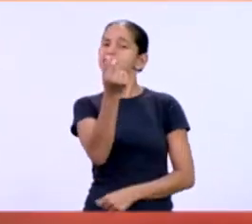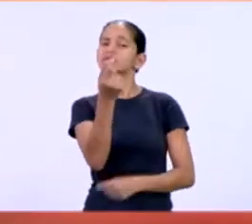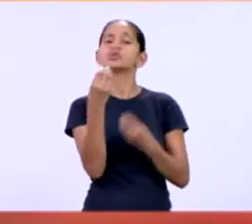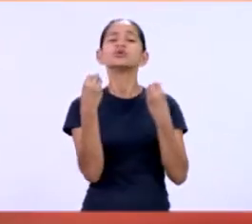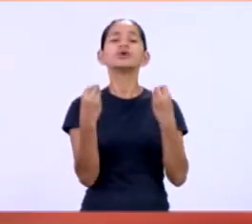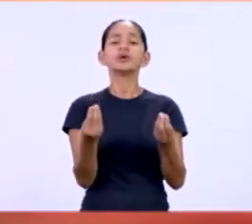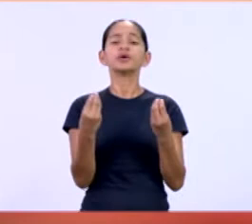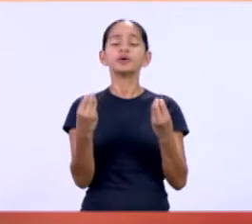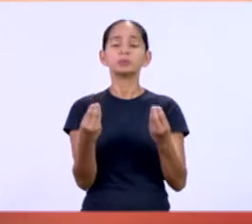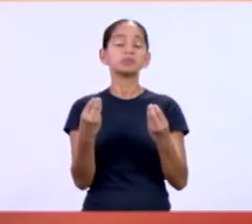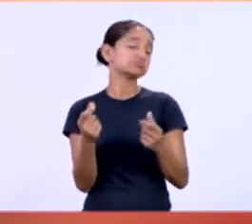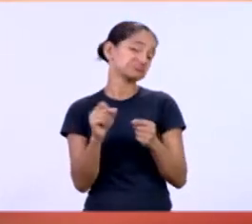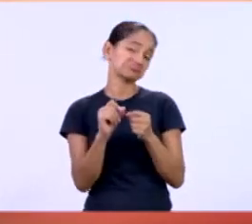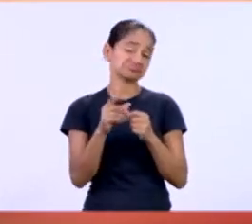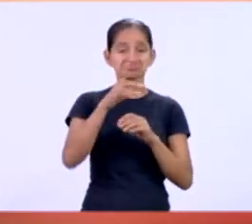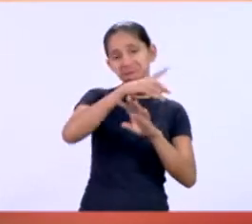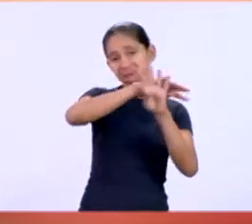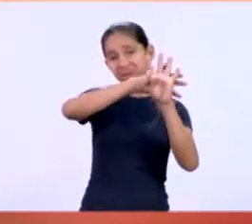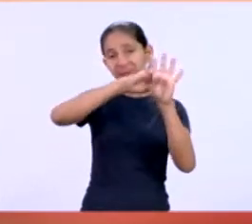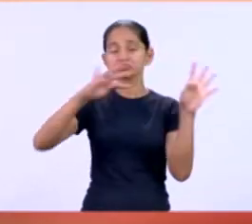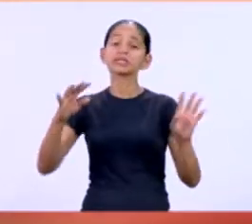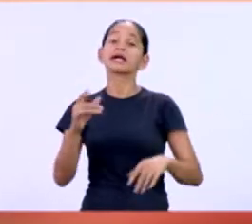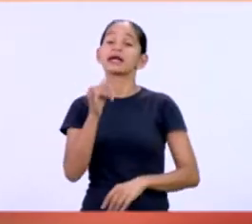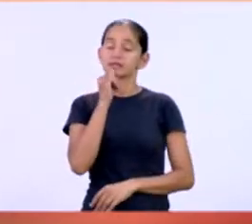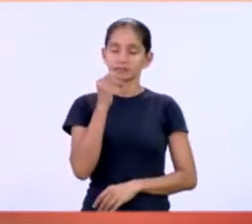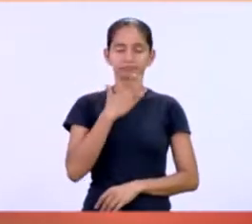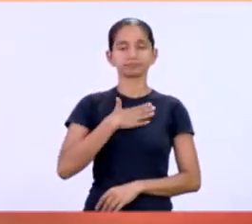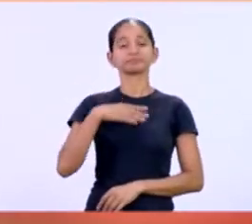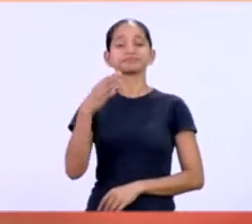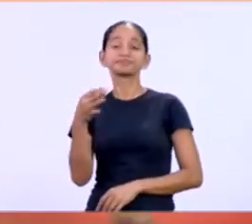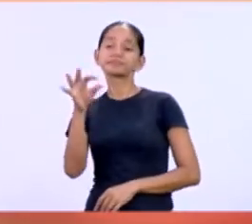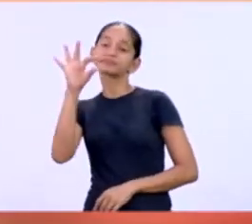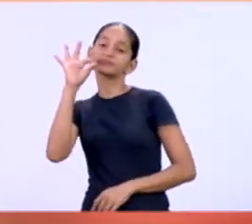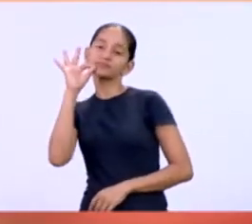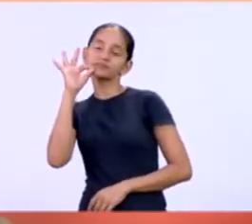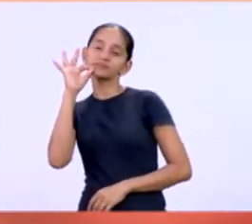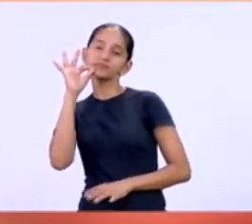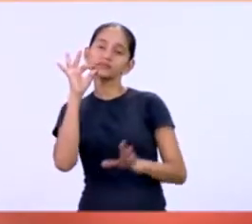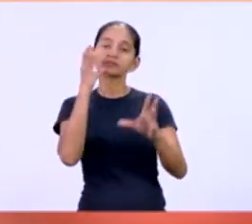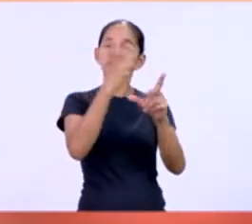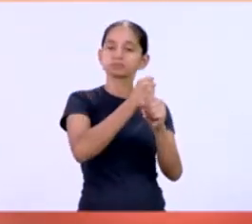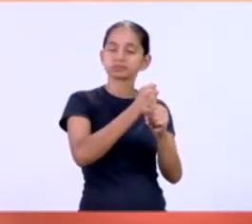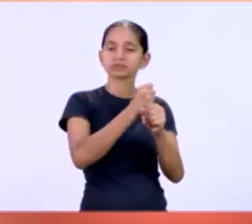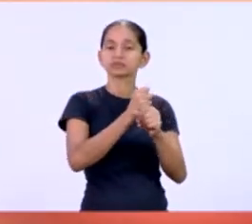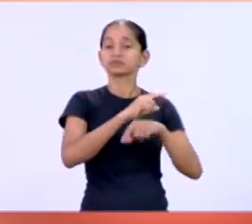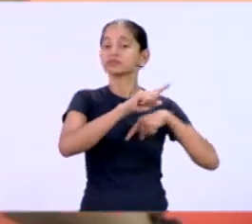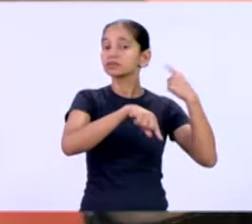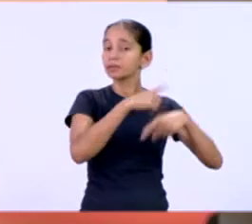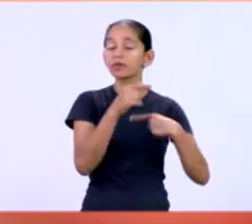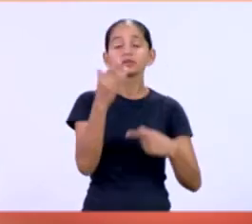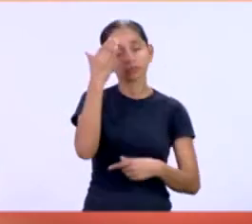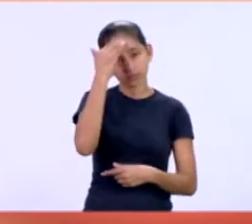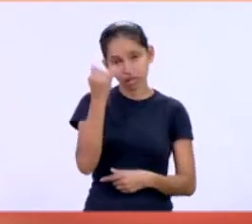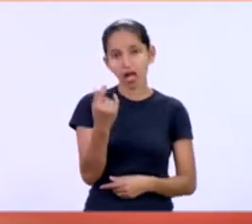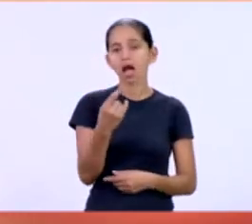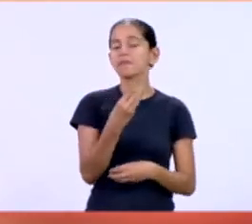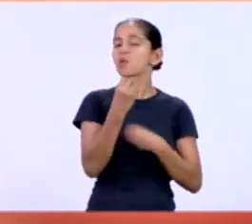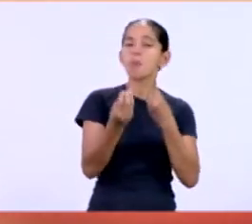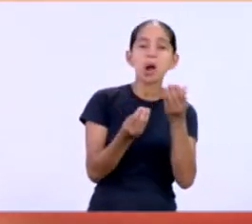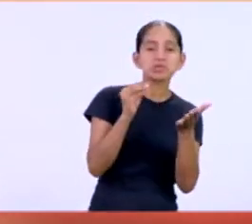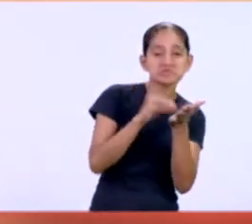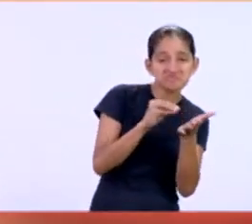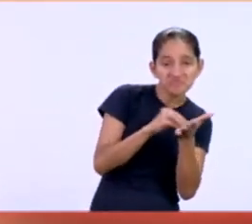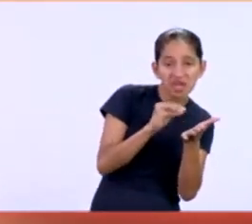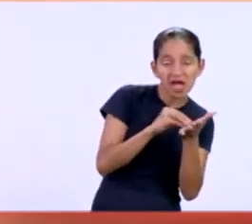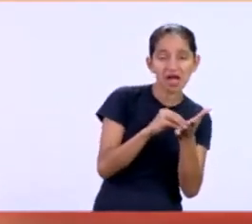lanço tudo isso na minha planilha, onde estou tomando um cafezinho, lanço ali no meu aplicativo e no final do mês ele me dá ali meu capital, o que está sobrando, o que está faltando, e eu